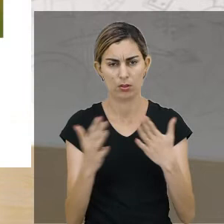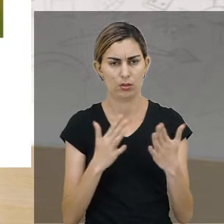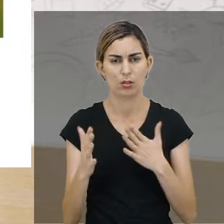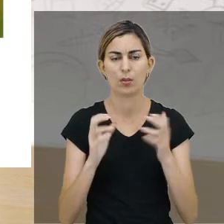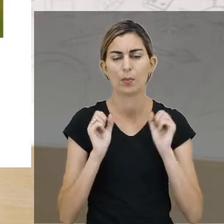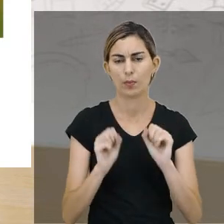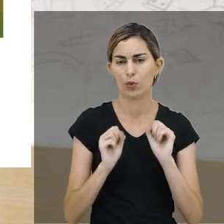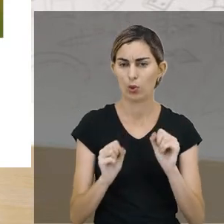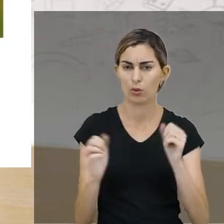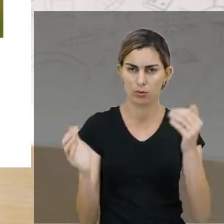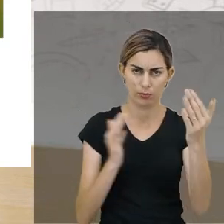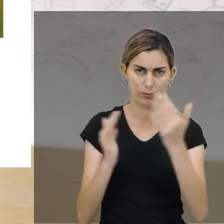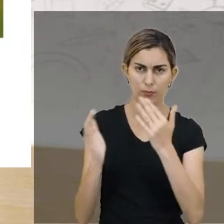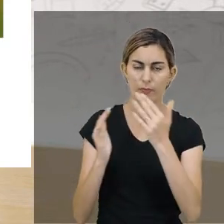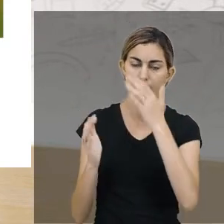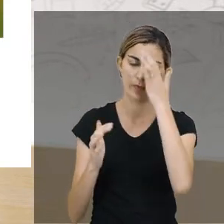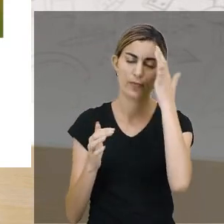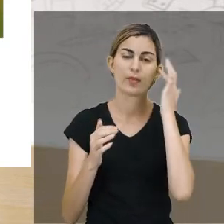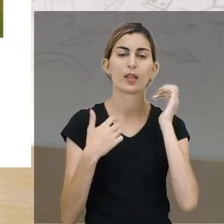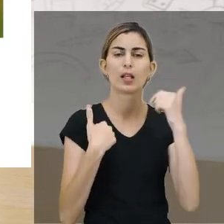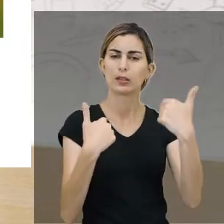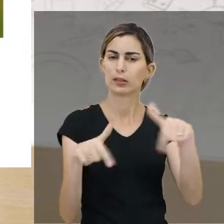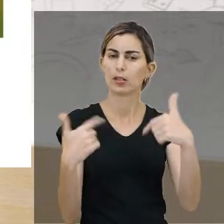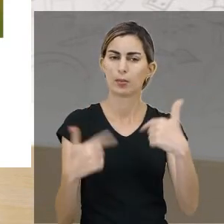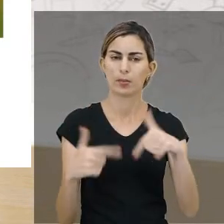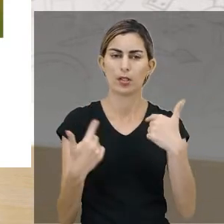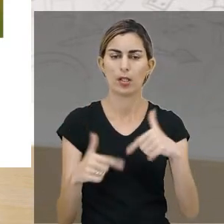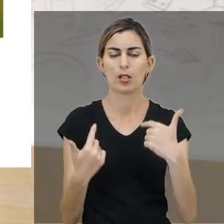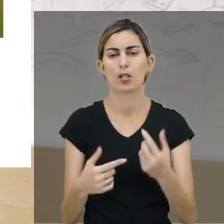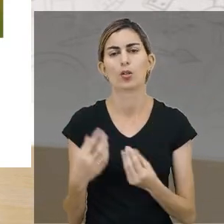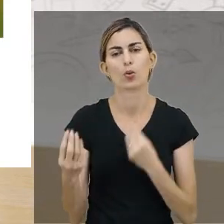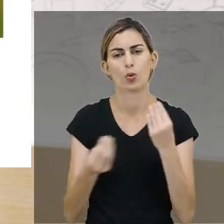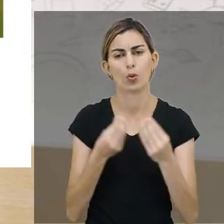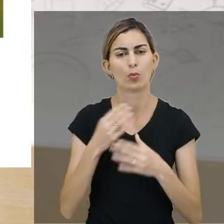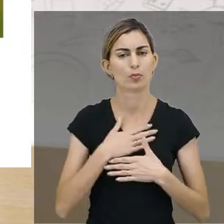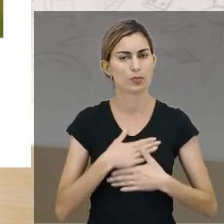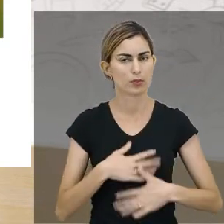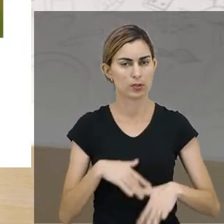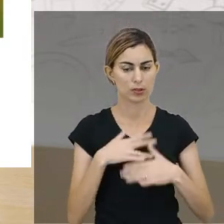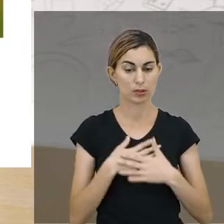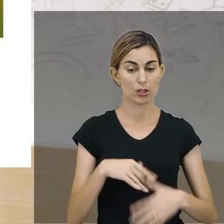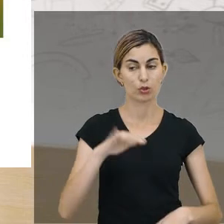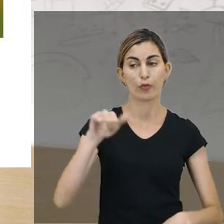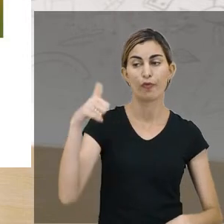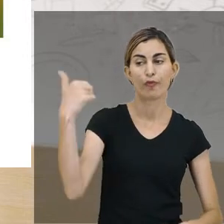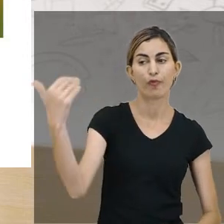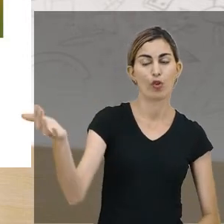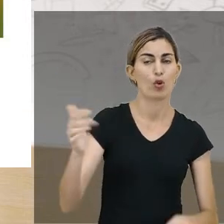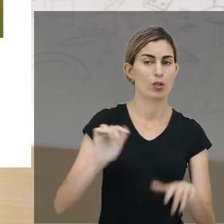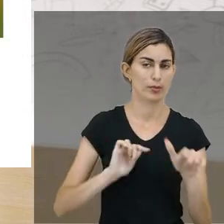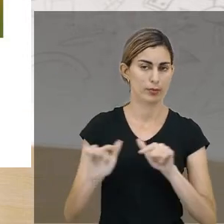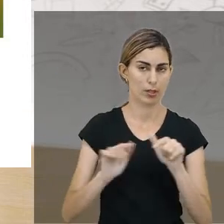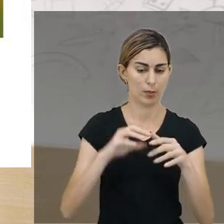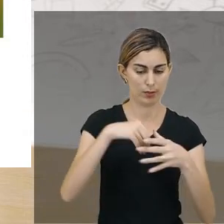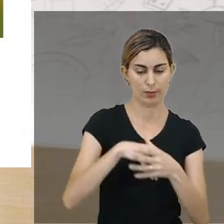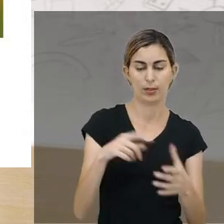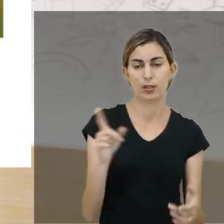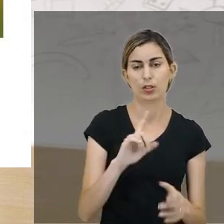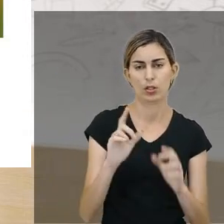né, podemos comparar, seria um trabalho com o descanso fora do ambiente